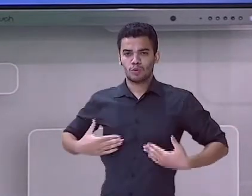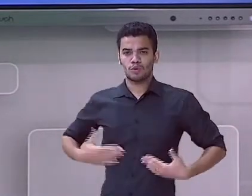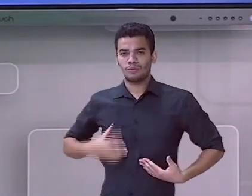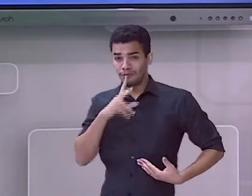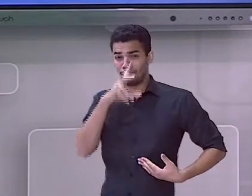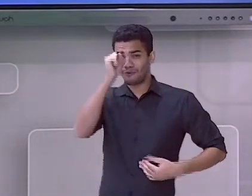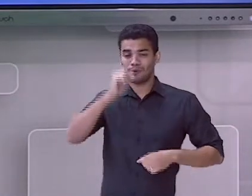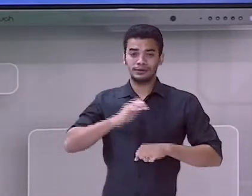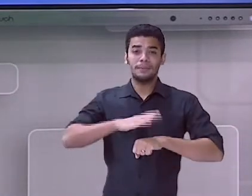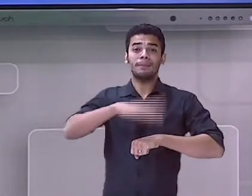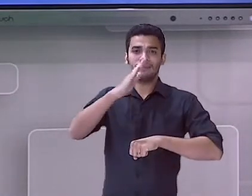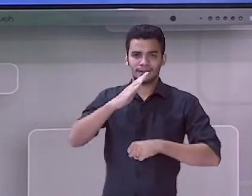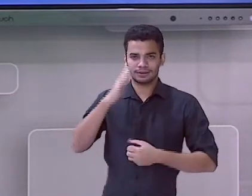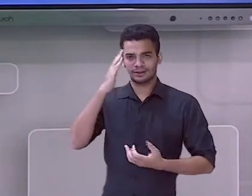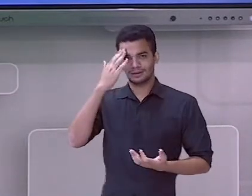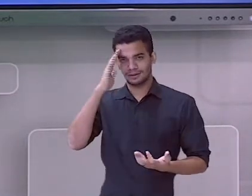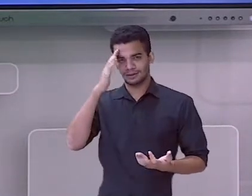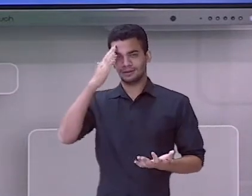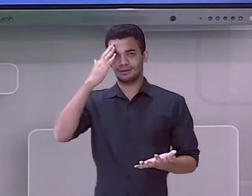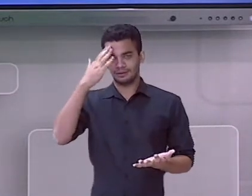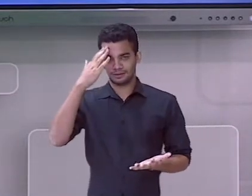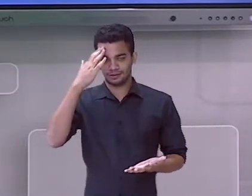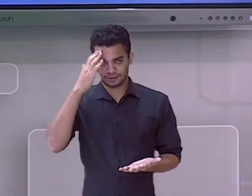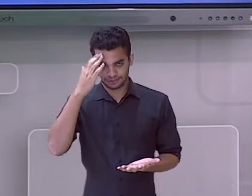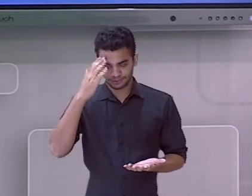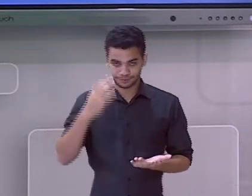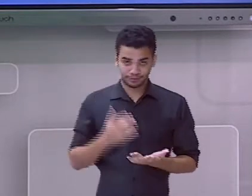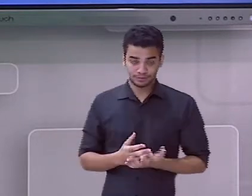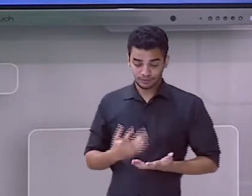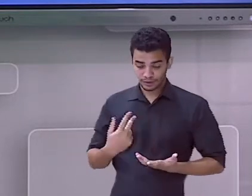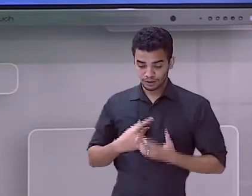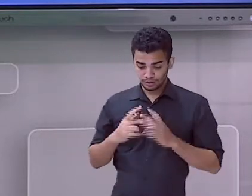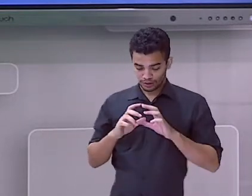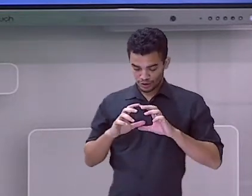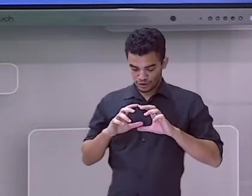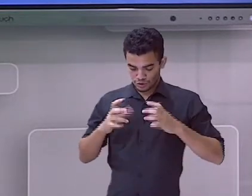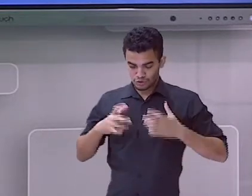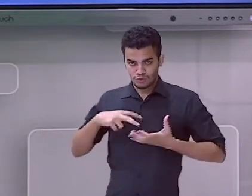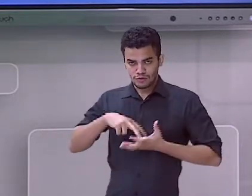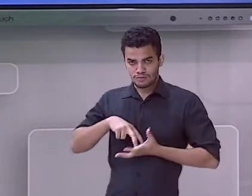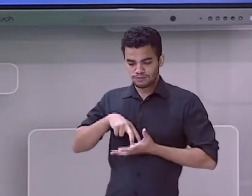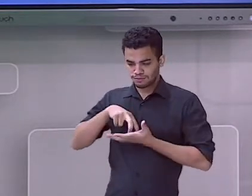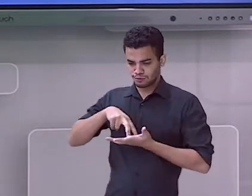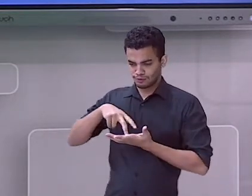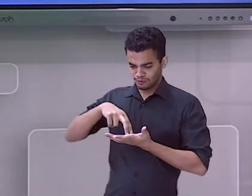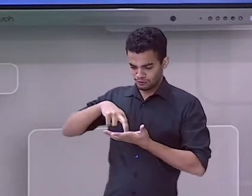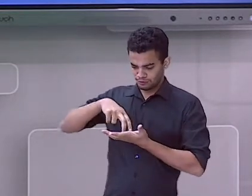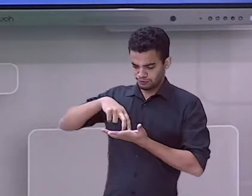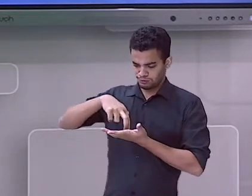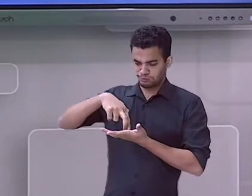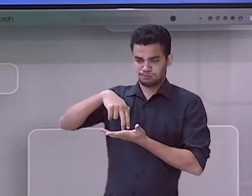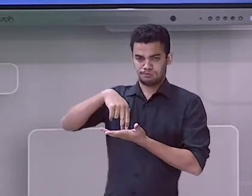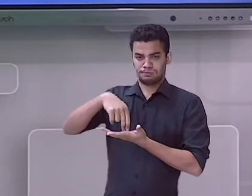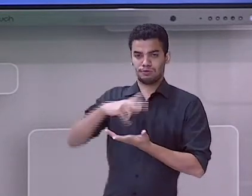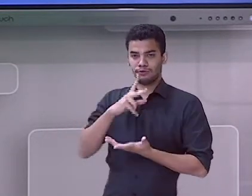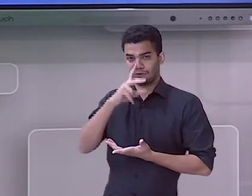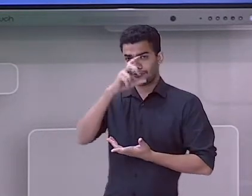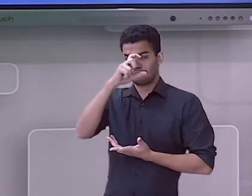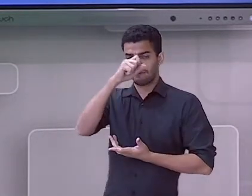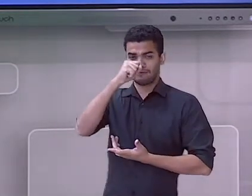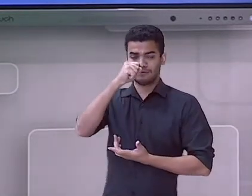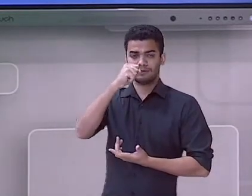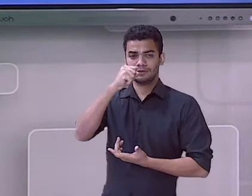animal. Ele já consegue ser mais estruturado, se manter dentro de um padrão de estrutura do